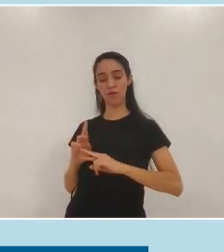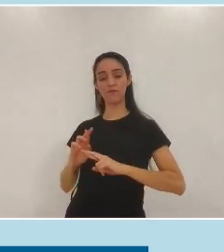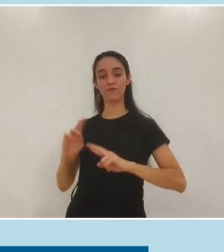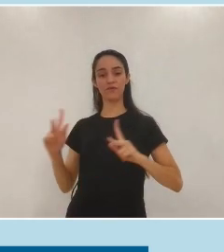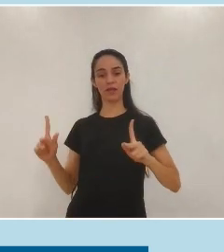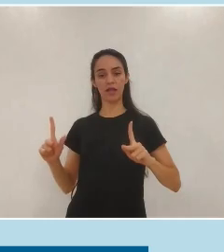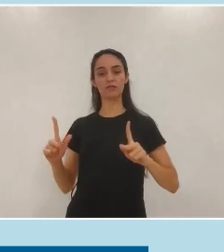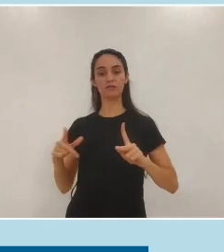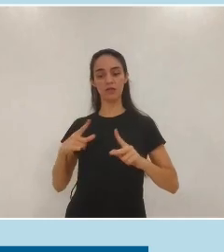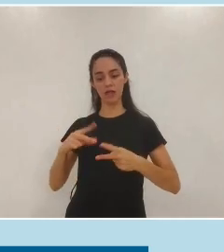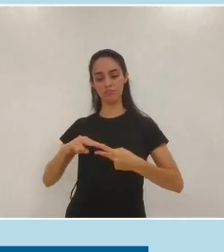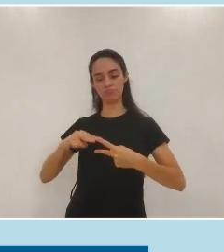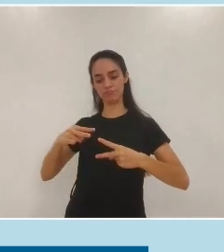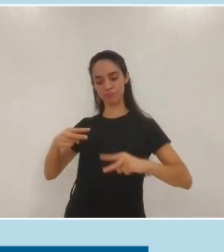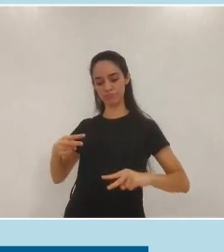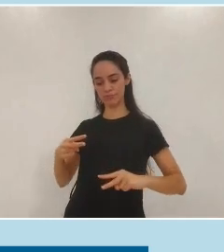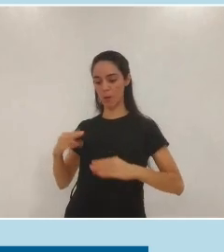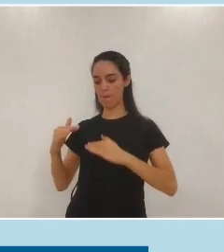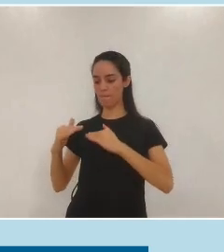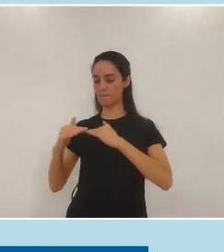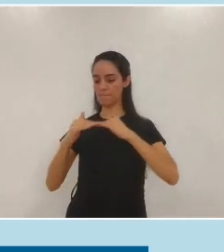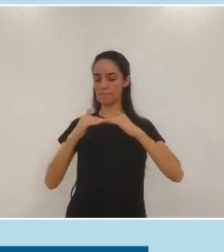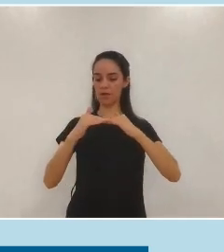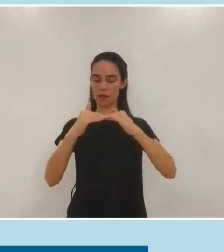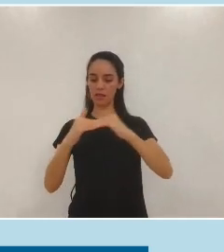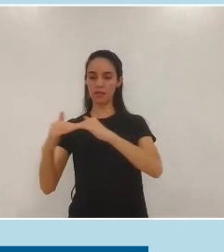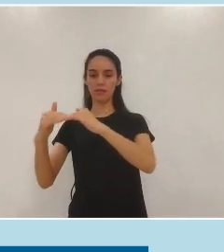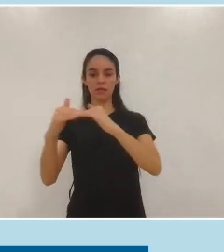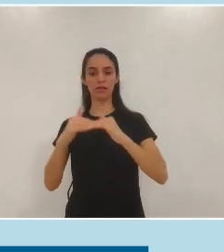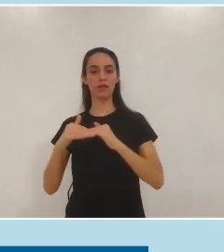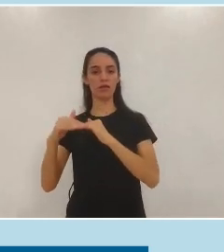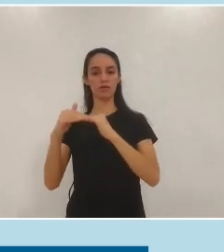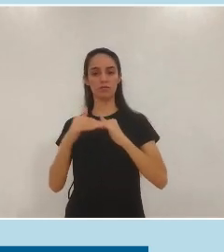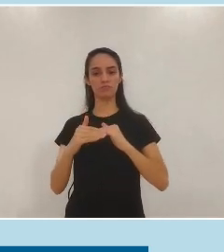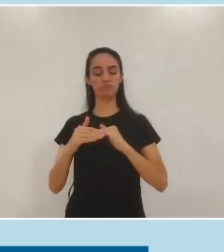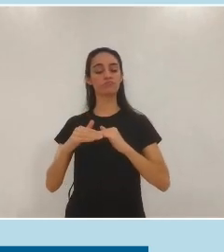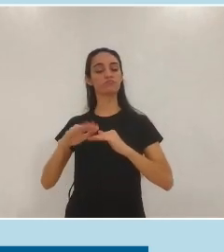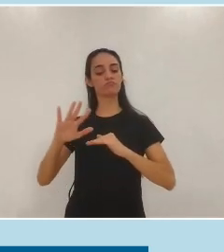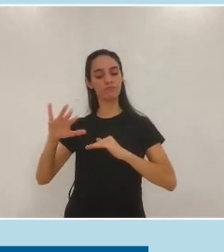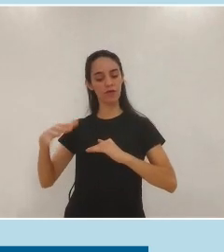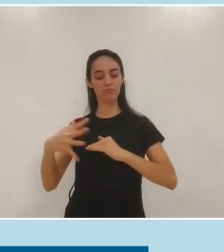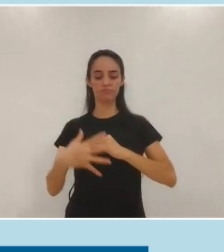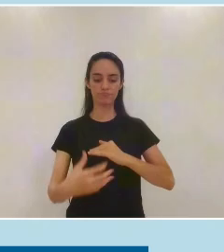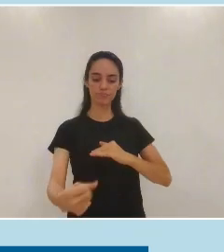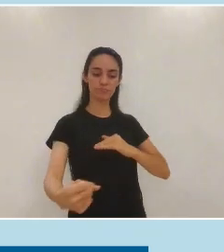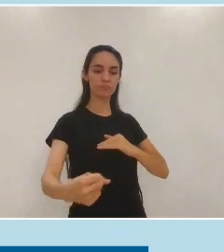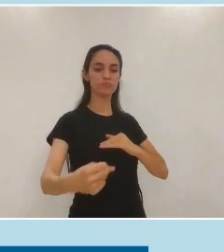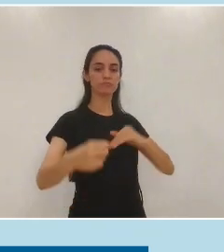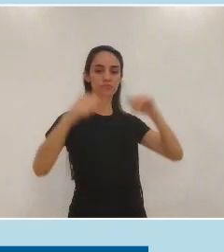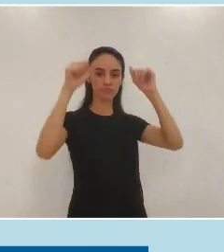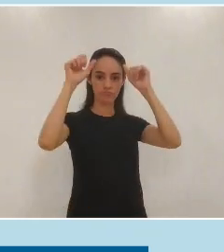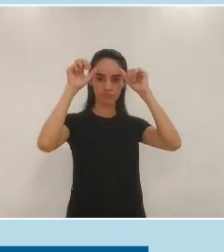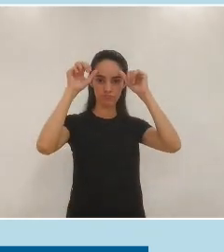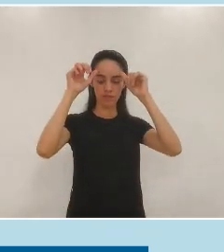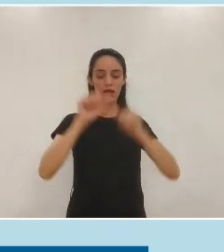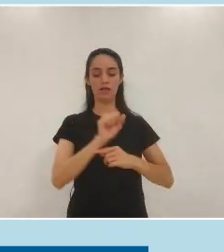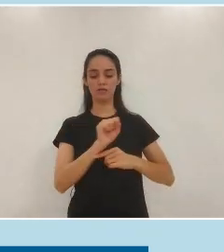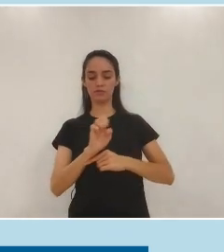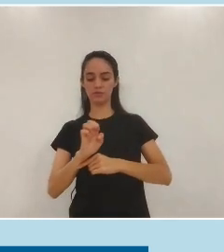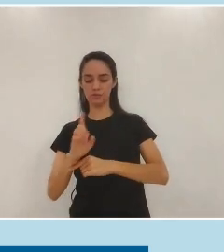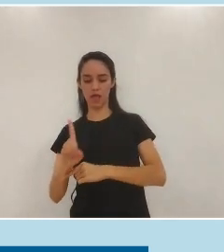padrão, ele por si só vai expressar, muitas das vezes, no autismo do SED, devido a uma combinação, passa para o